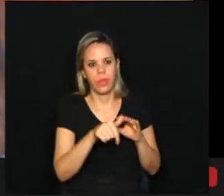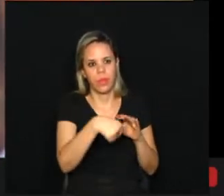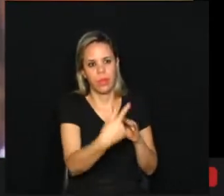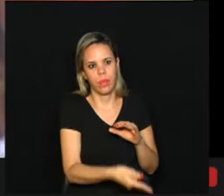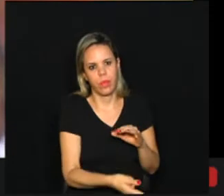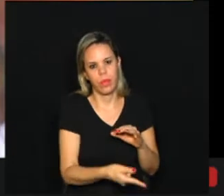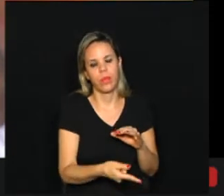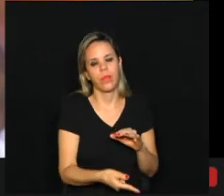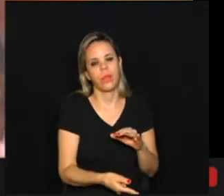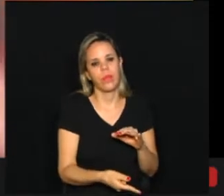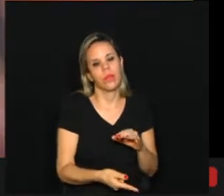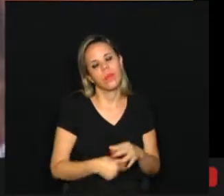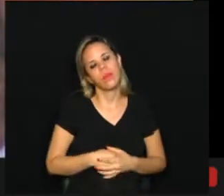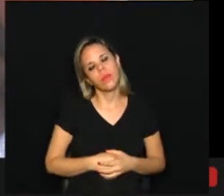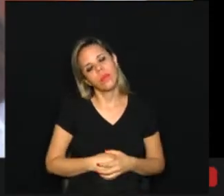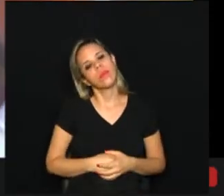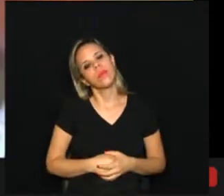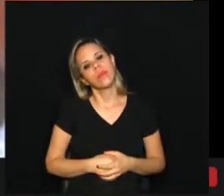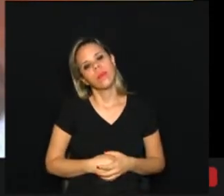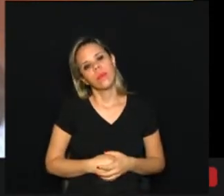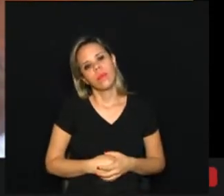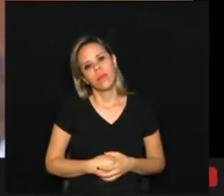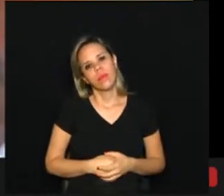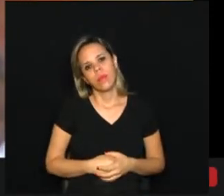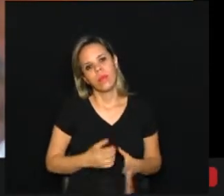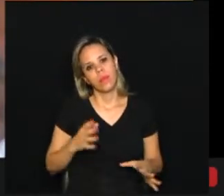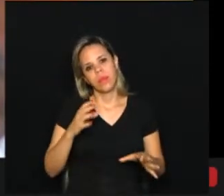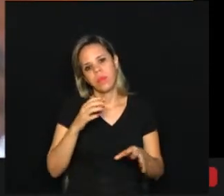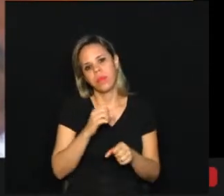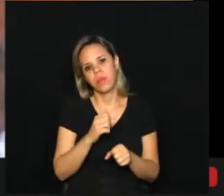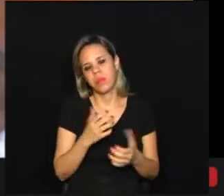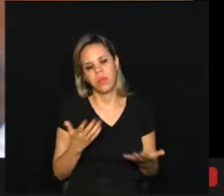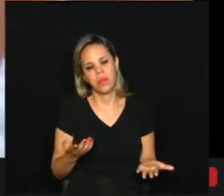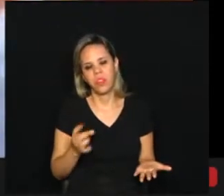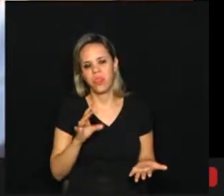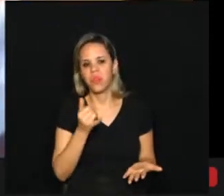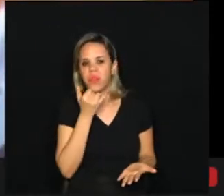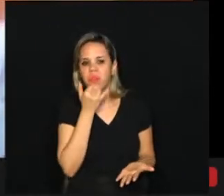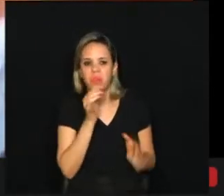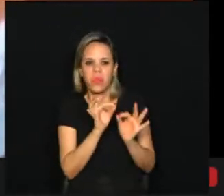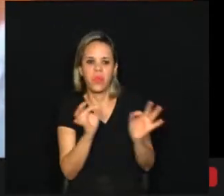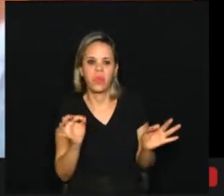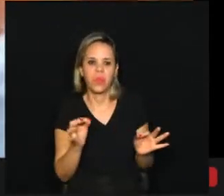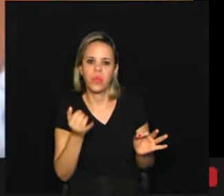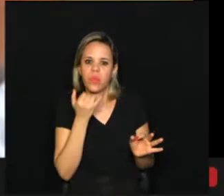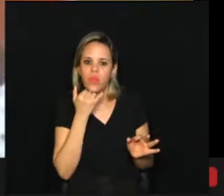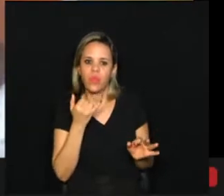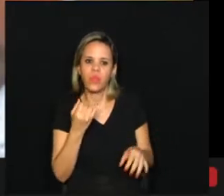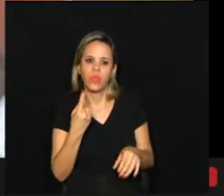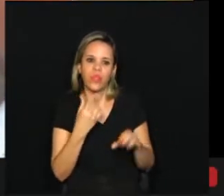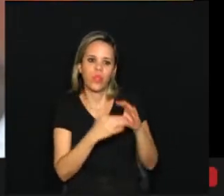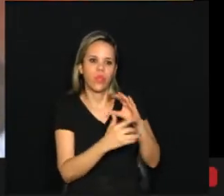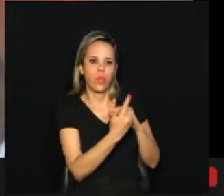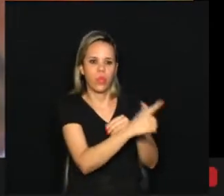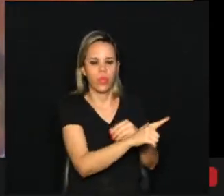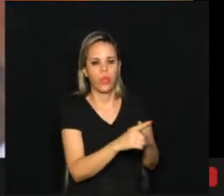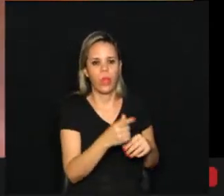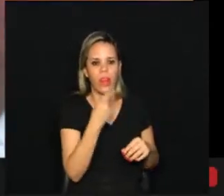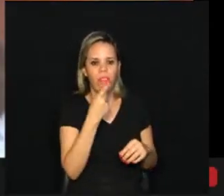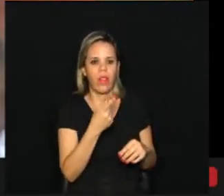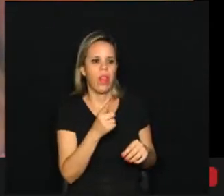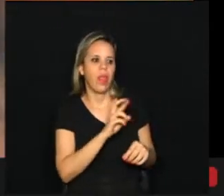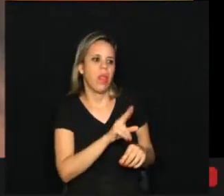posteriormente, basicamente, anula o pedido de desculpas. Né? Porque ela pede desculpas numa mensagem, mas na outra mensagem ela